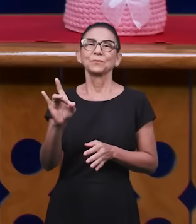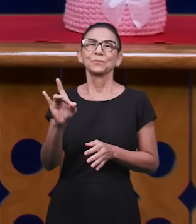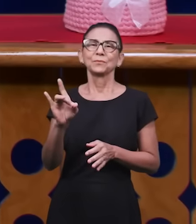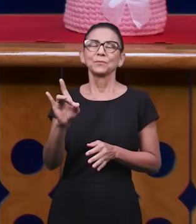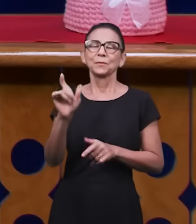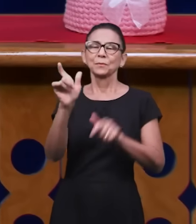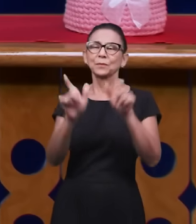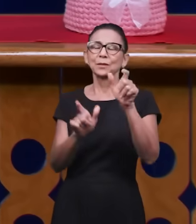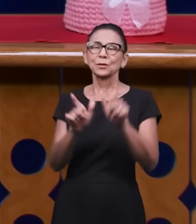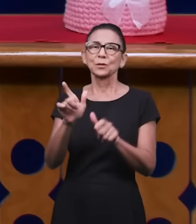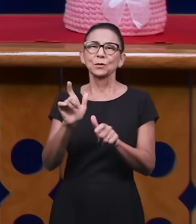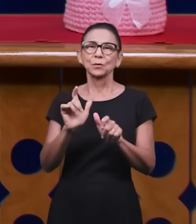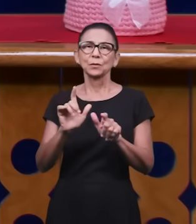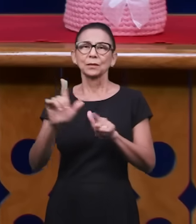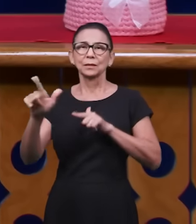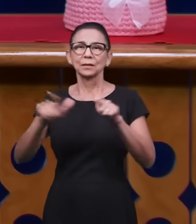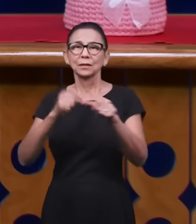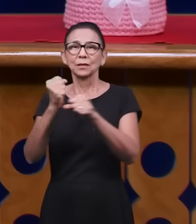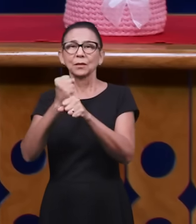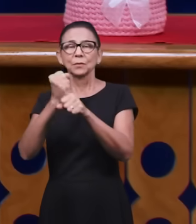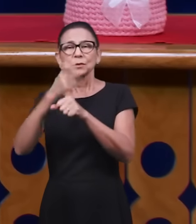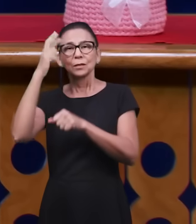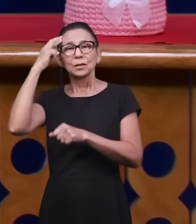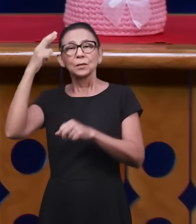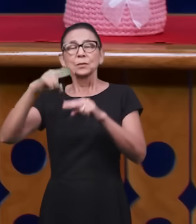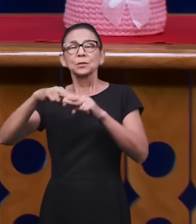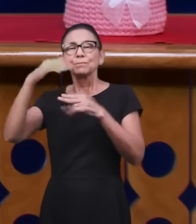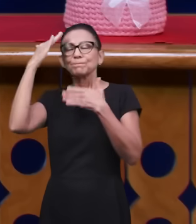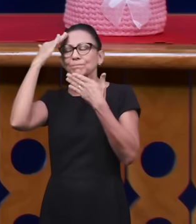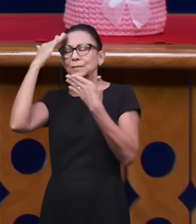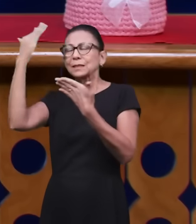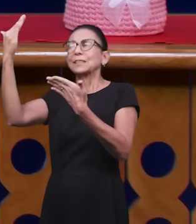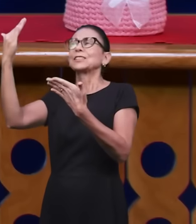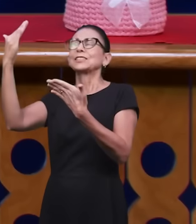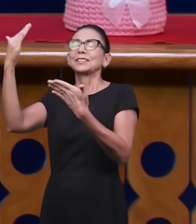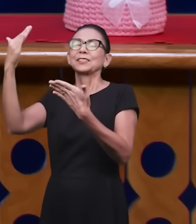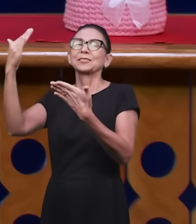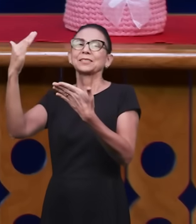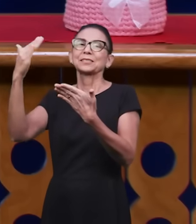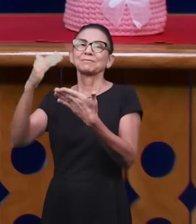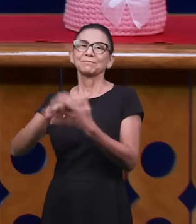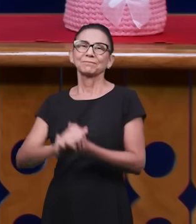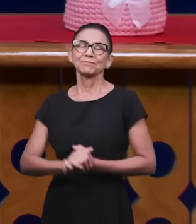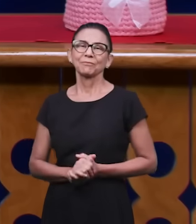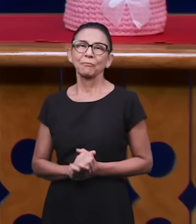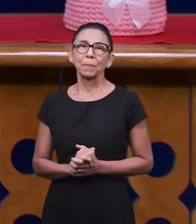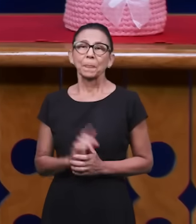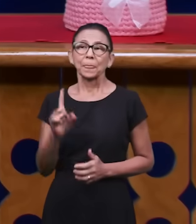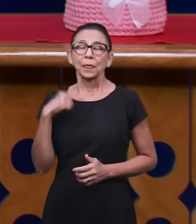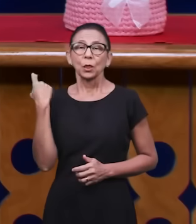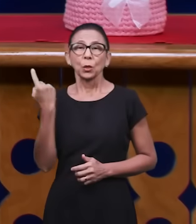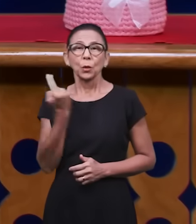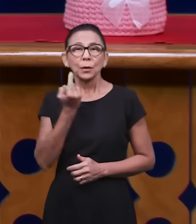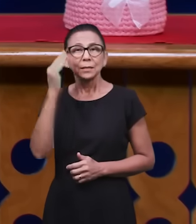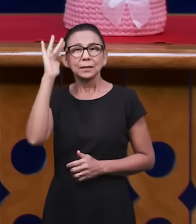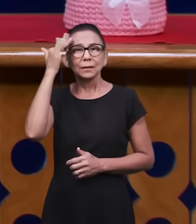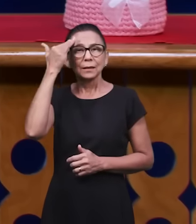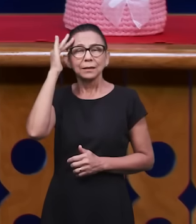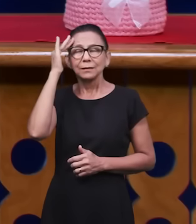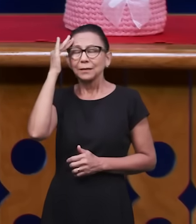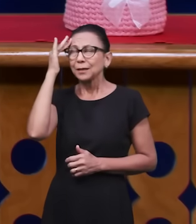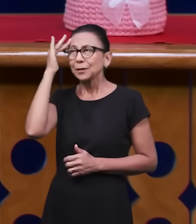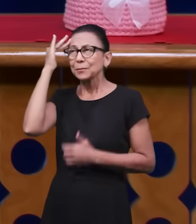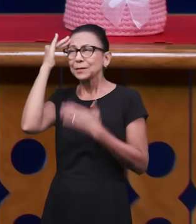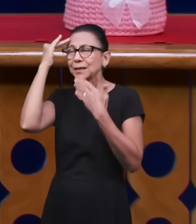gratidão. E quando nós entendemos isso e executamos isso, esse processo da salvação, ele